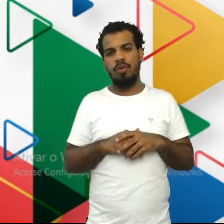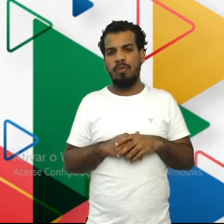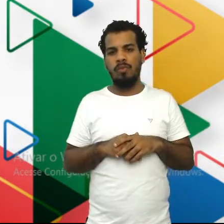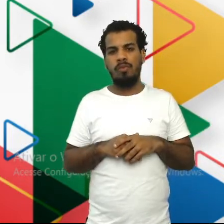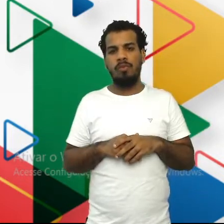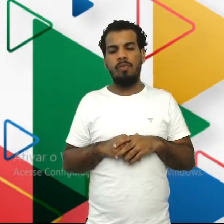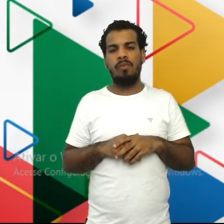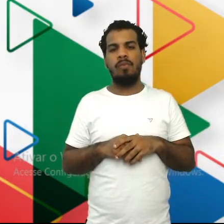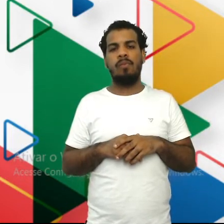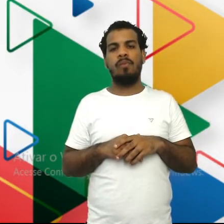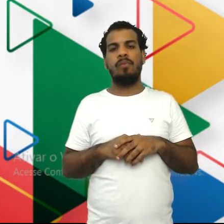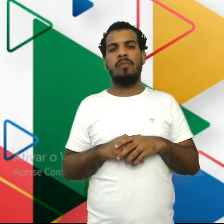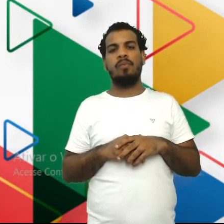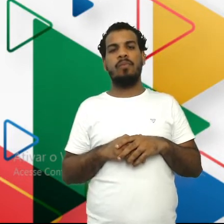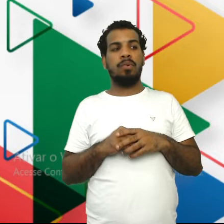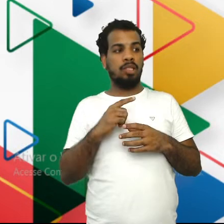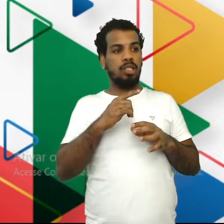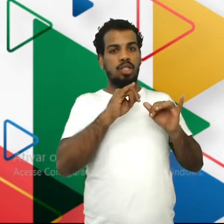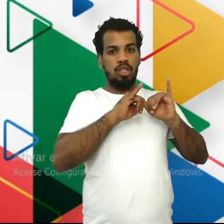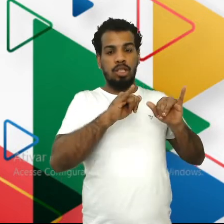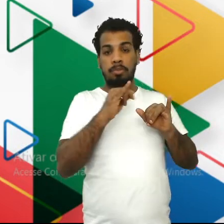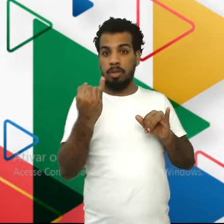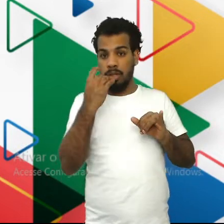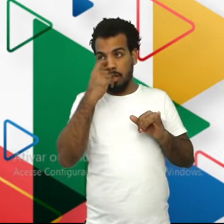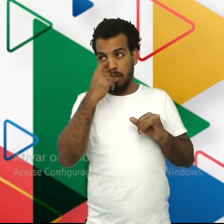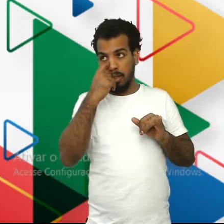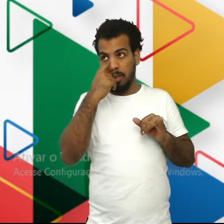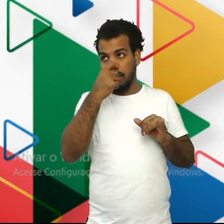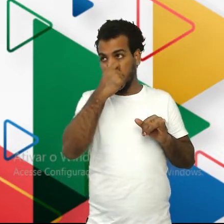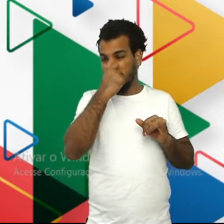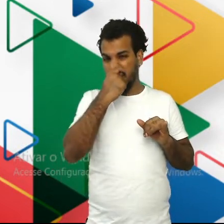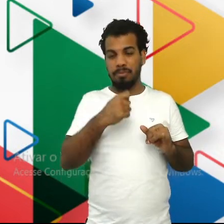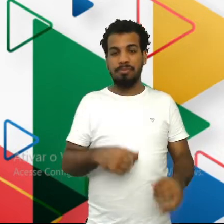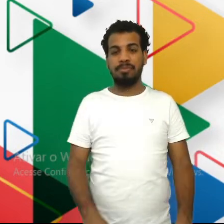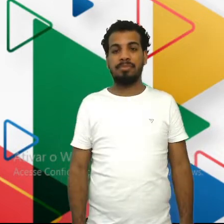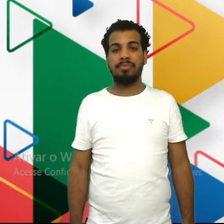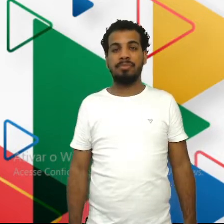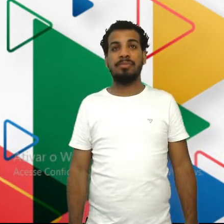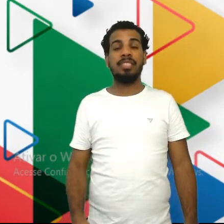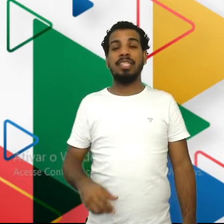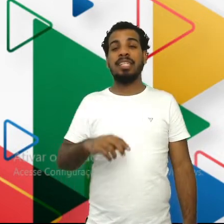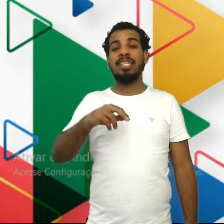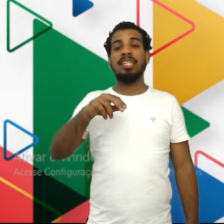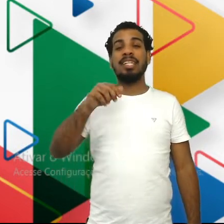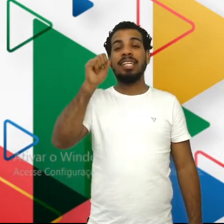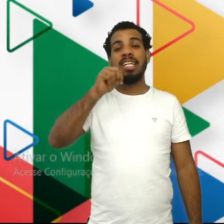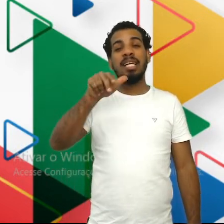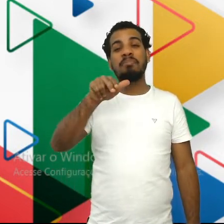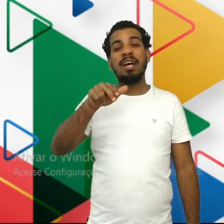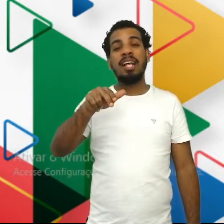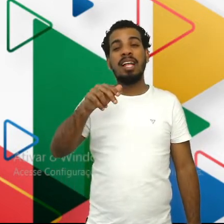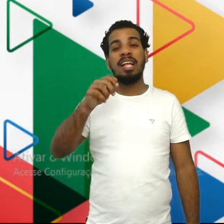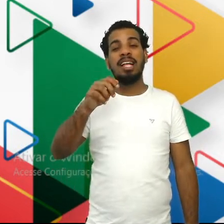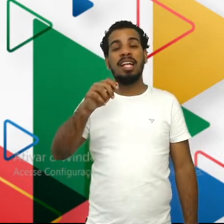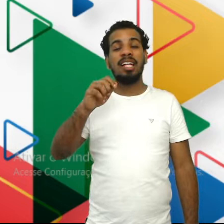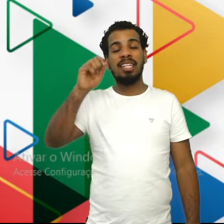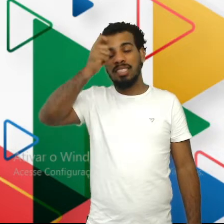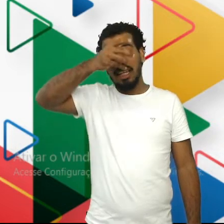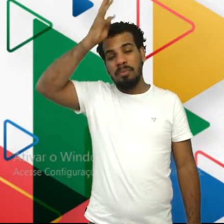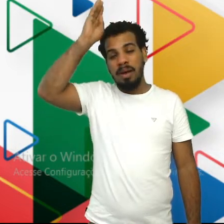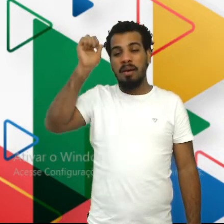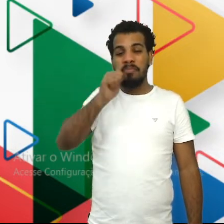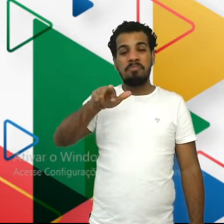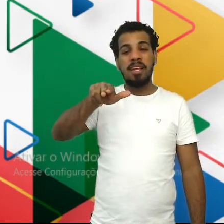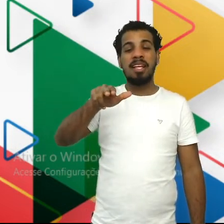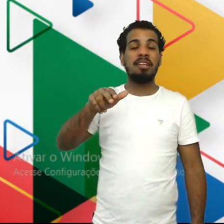que são bem mais importantes. De óculos, irmã de Neymar sorri. Não precisa nem falar sobre isso, né?